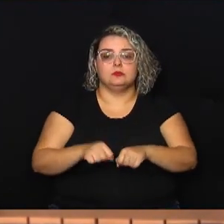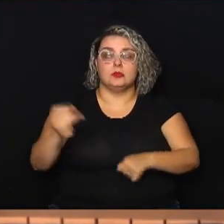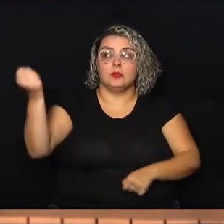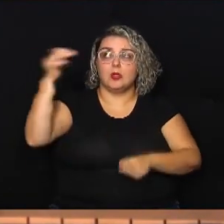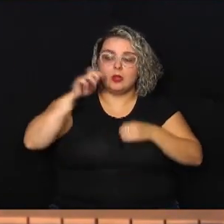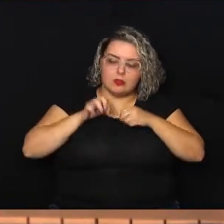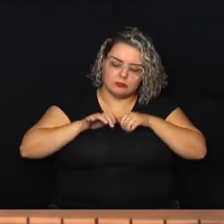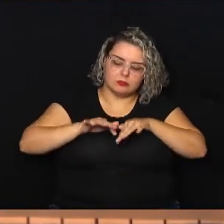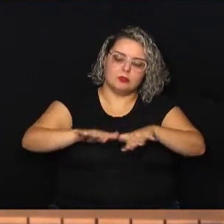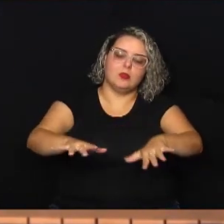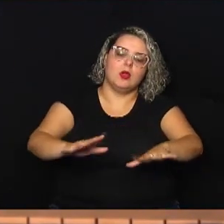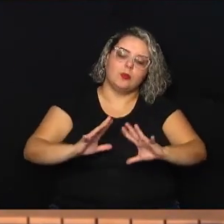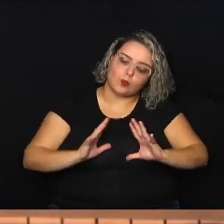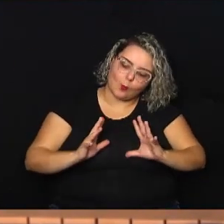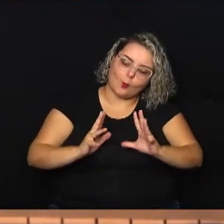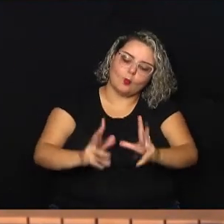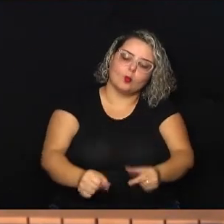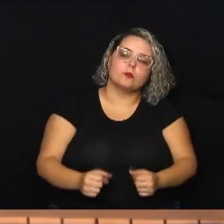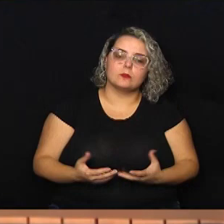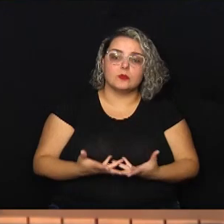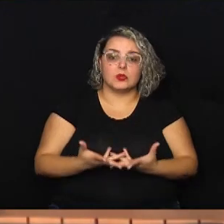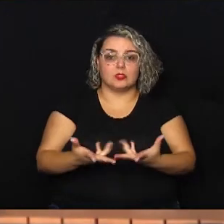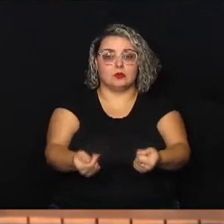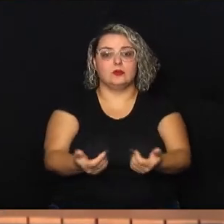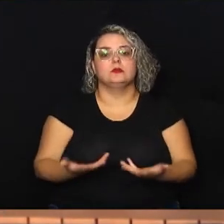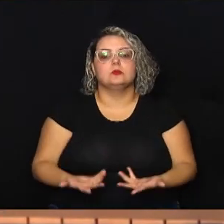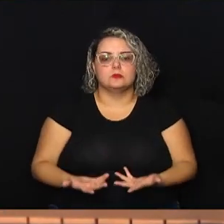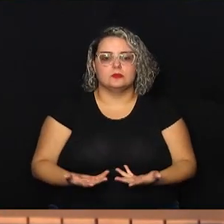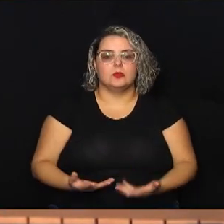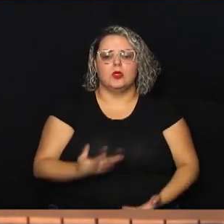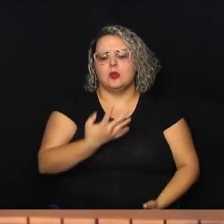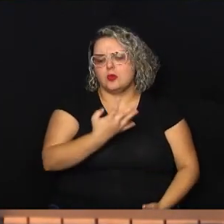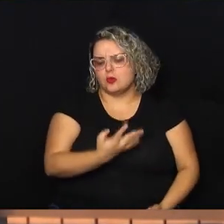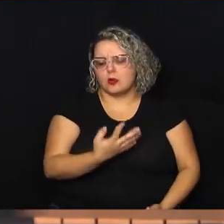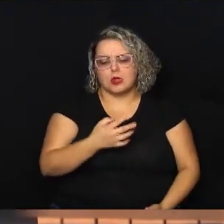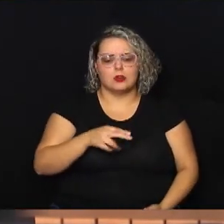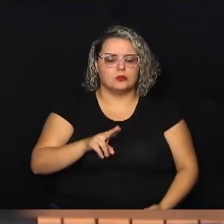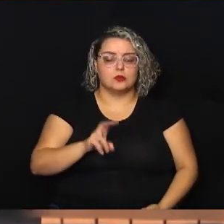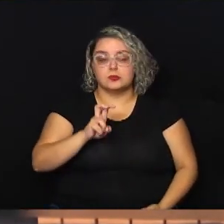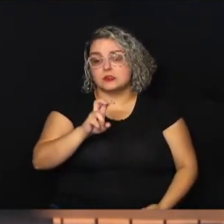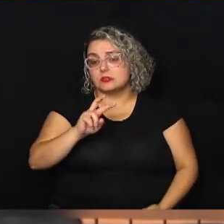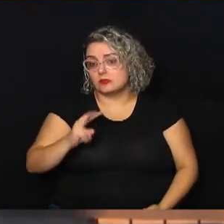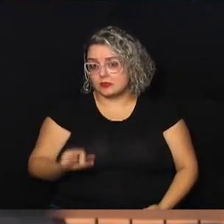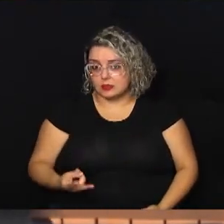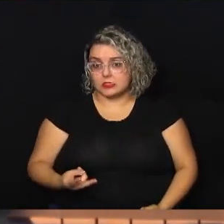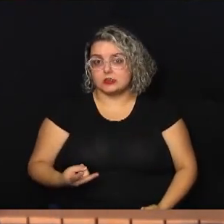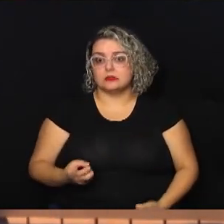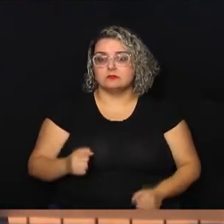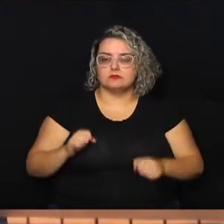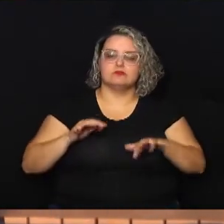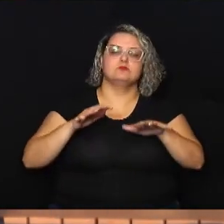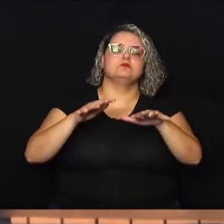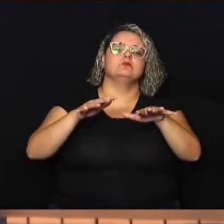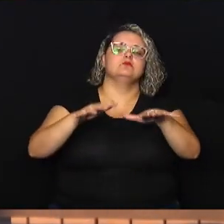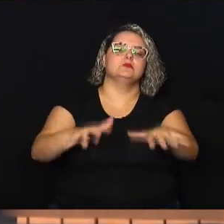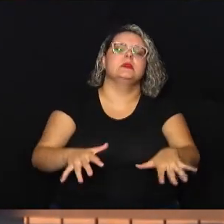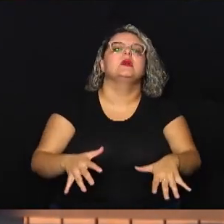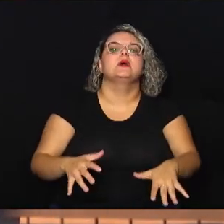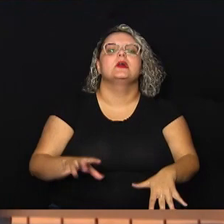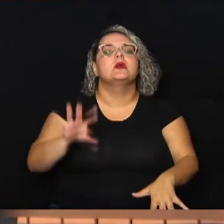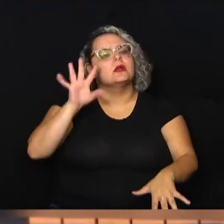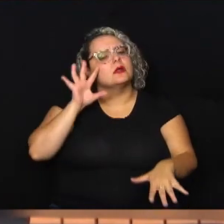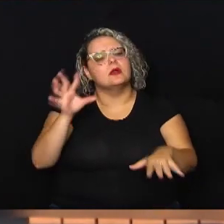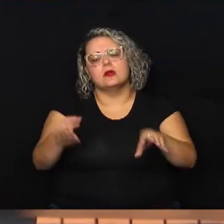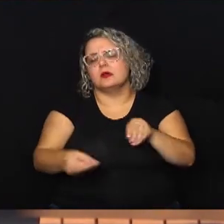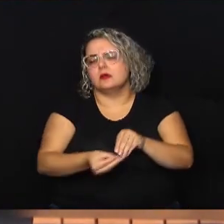purificadora. O mais importante é receber 4, 5 vezes essa luz e a própria pessoa chegar à sua conclusão. Porque